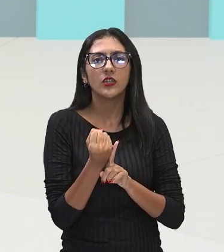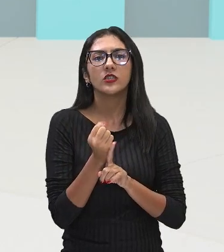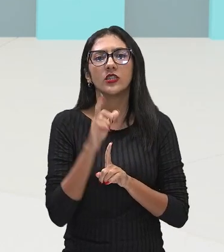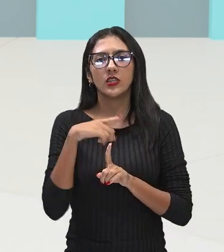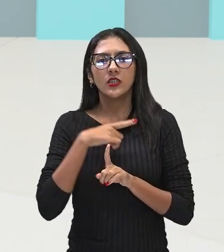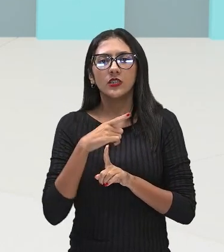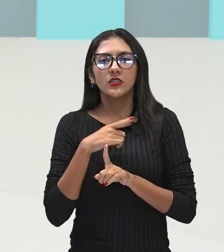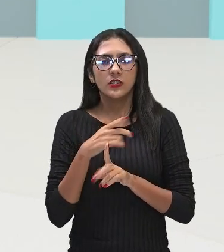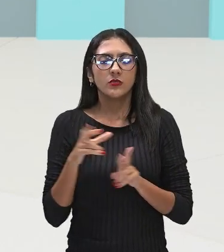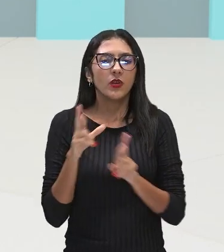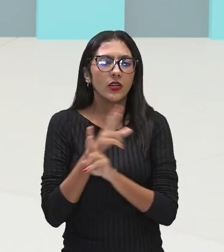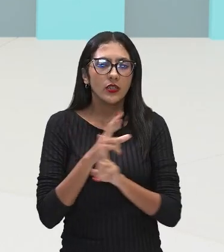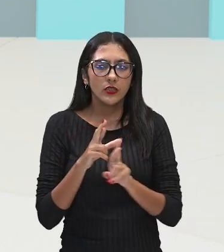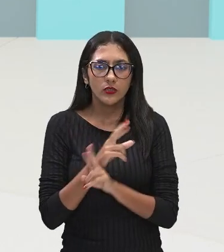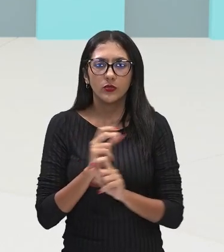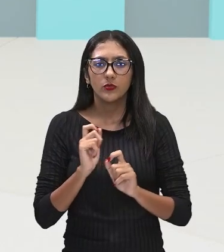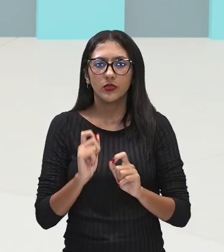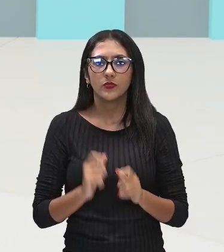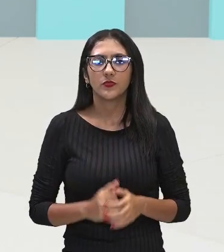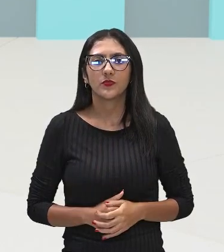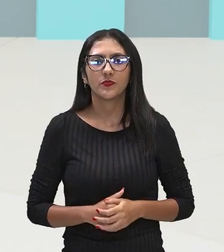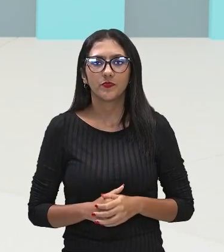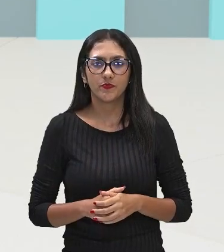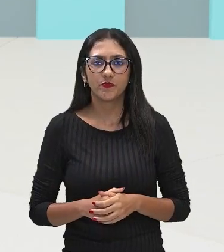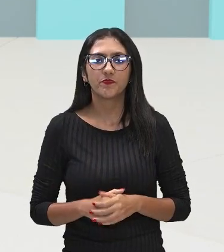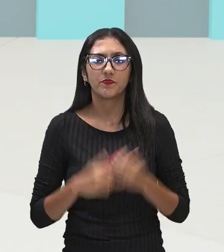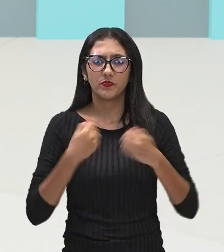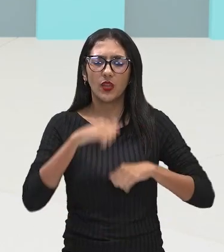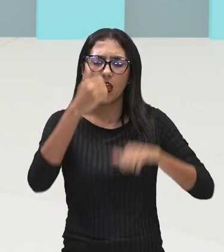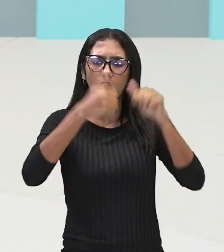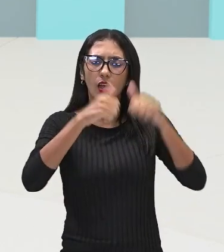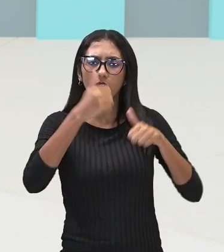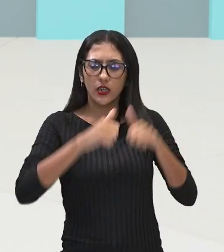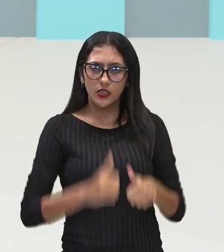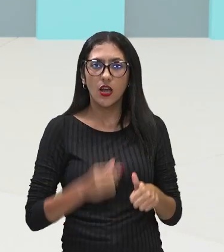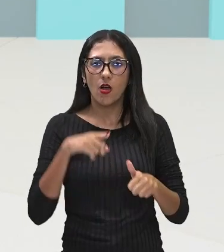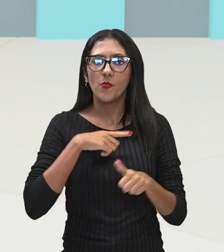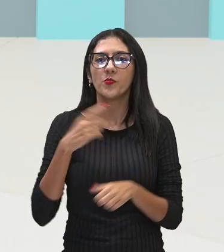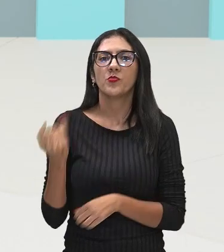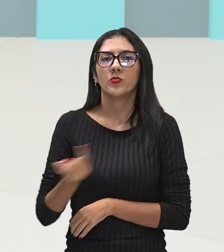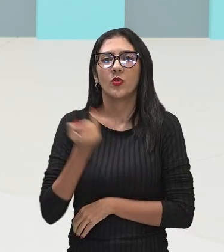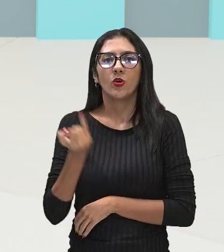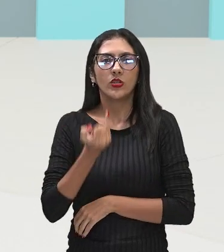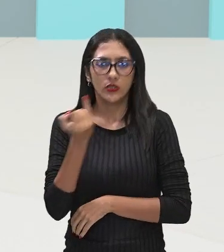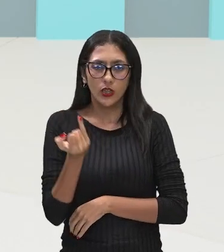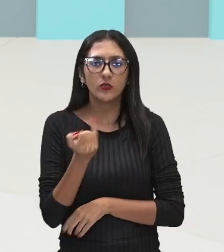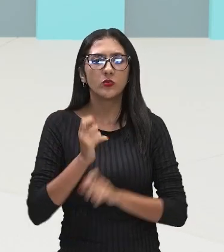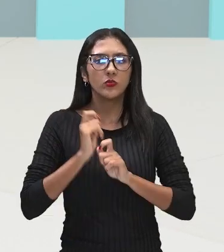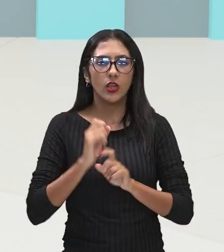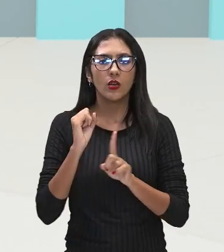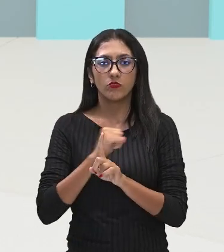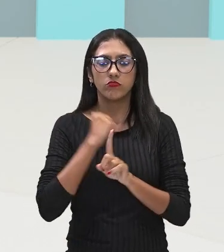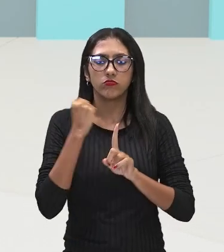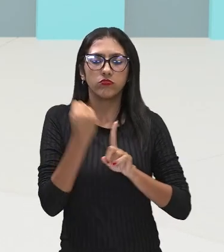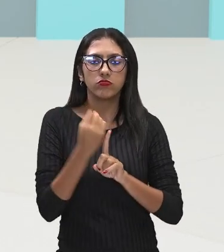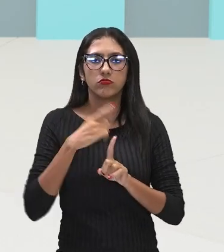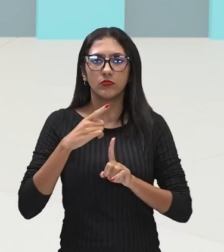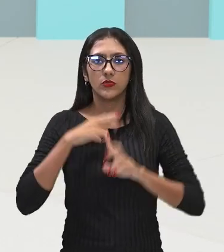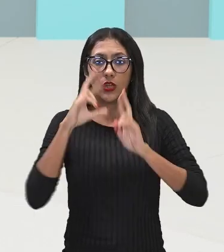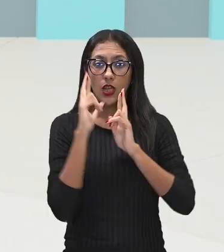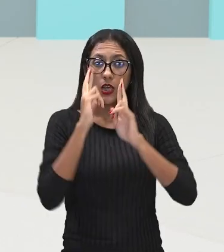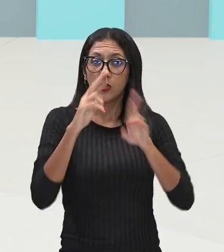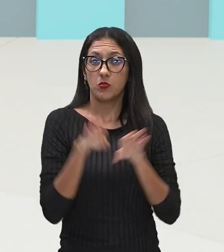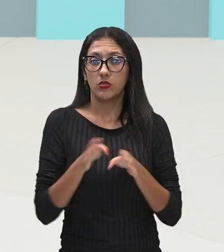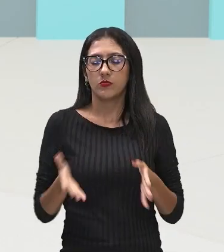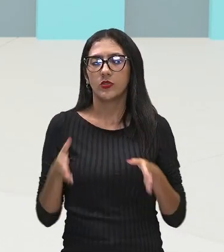sociologicamente, continuando a leitura, analisada como essencial para uma sociedade tolerante e